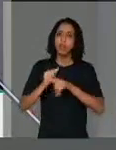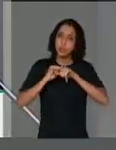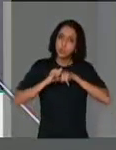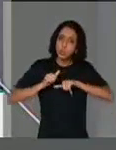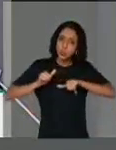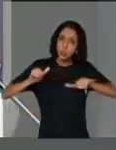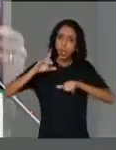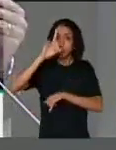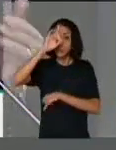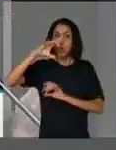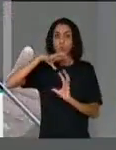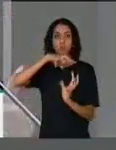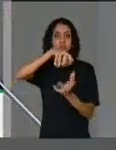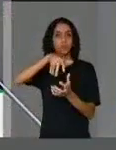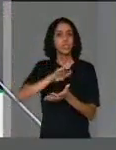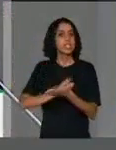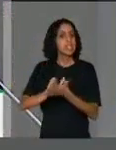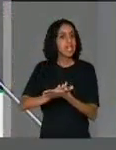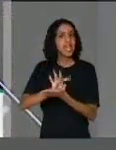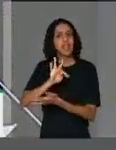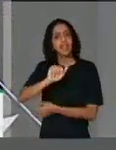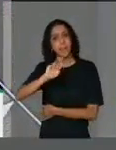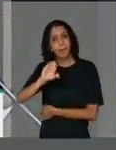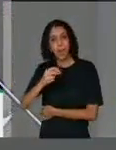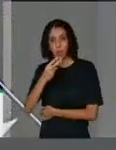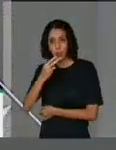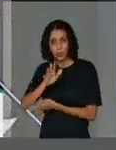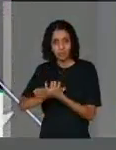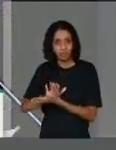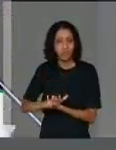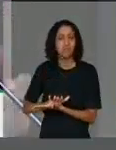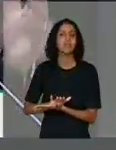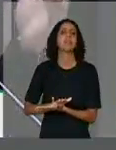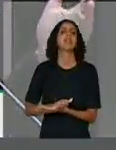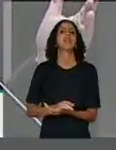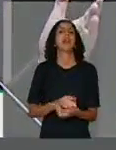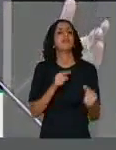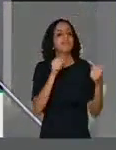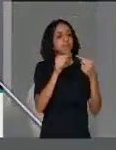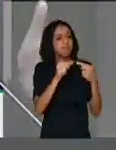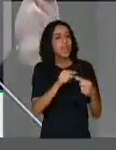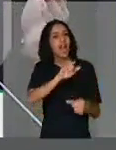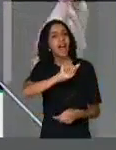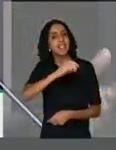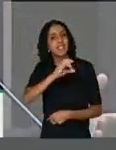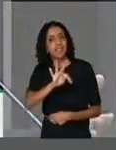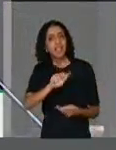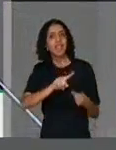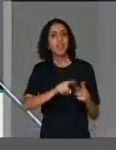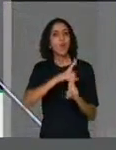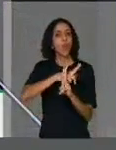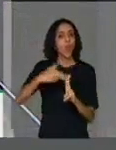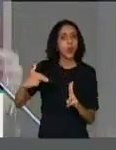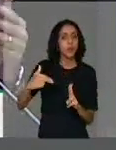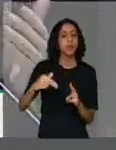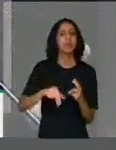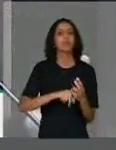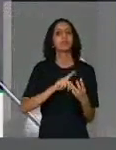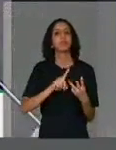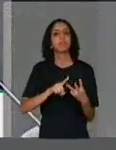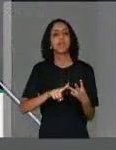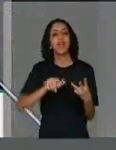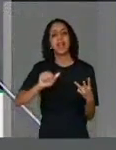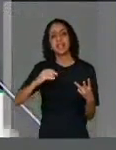Mundial Sem Tabaco, saudando as entidades parceiras dessa sessão solene, a ACT, a UNB,